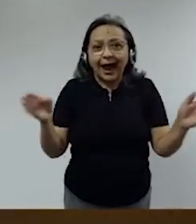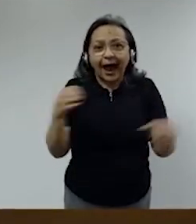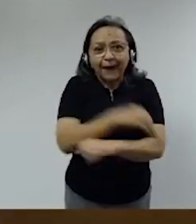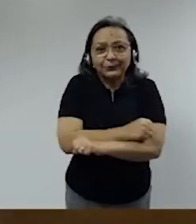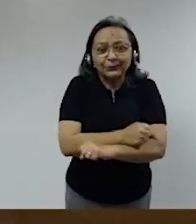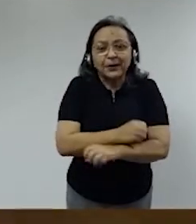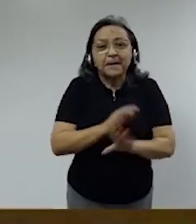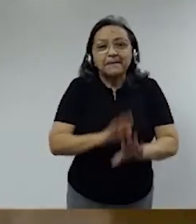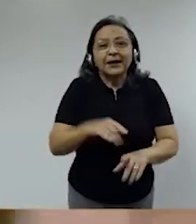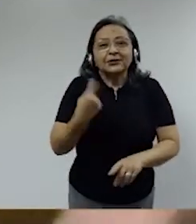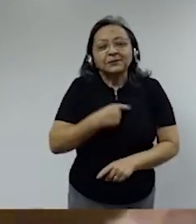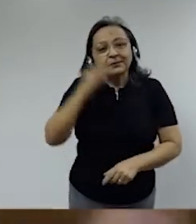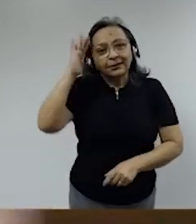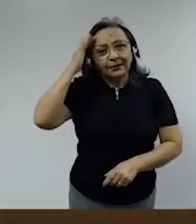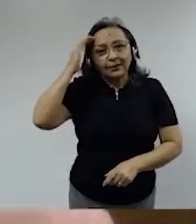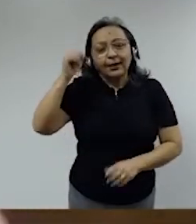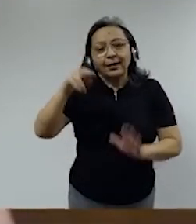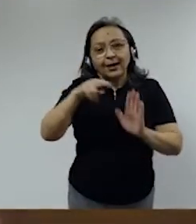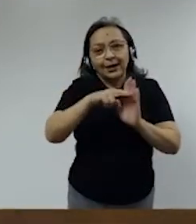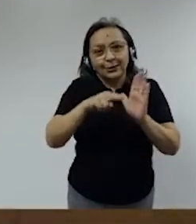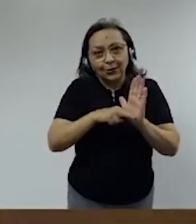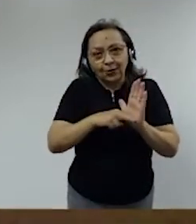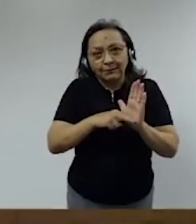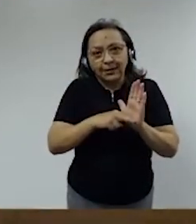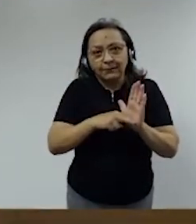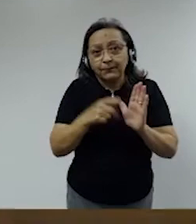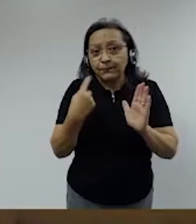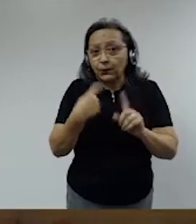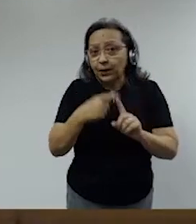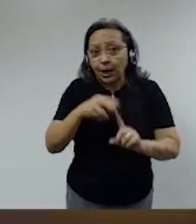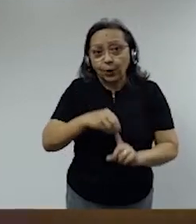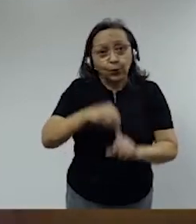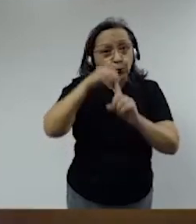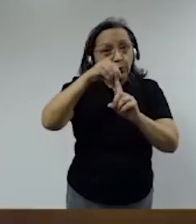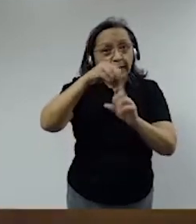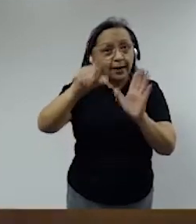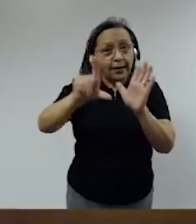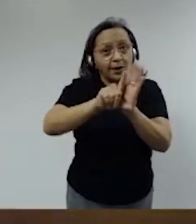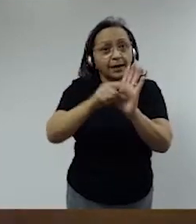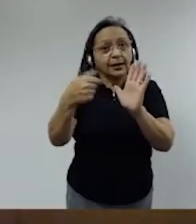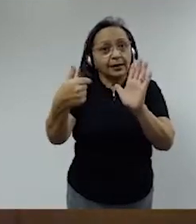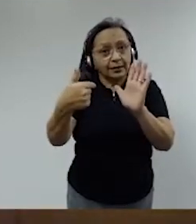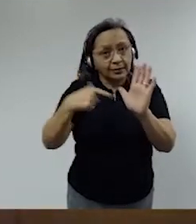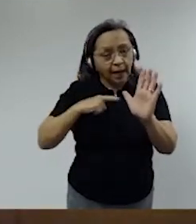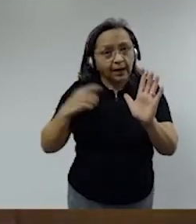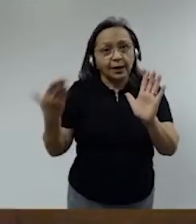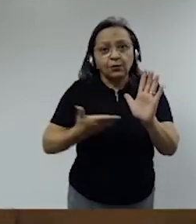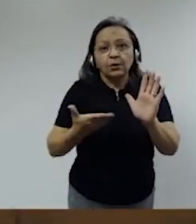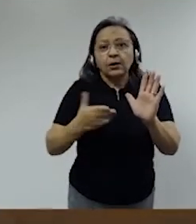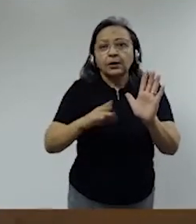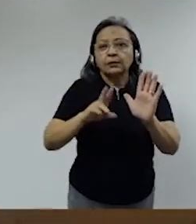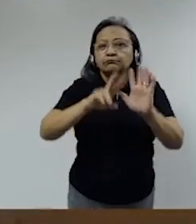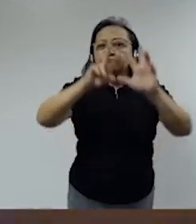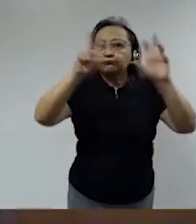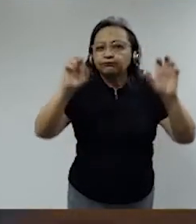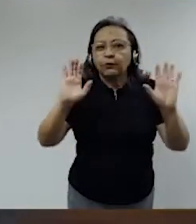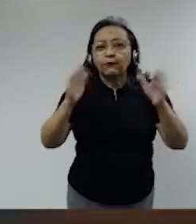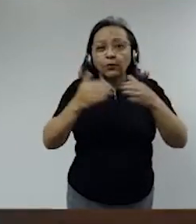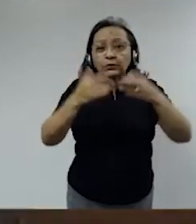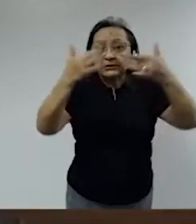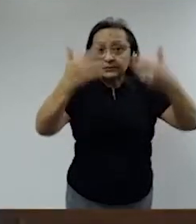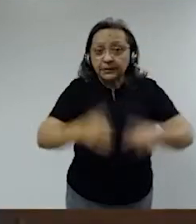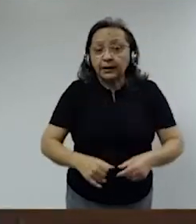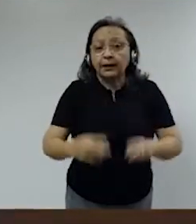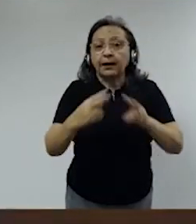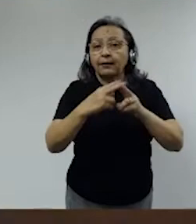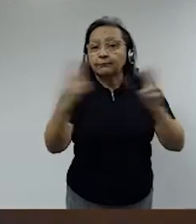precisa entender que a norma, por exemplo, a única lei que nós temos hoje que trata da telemedicina de forma mais pontual é uma